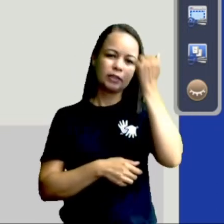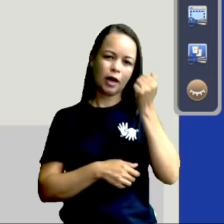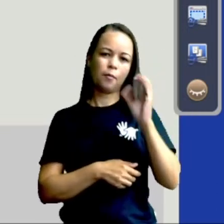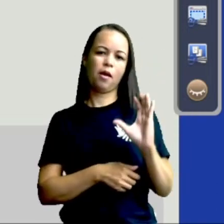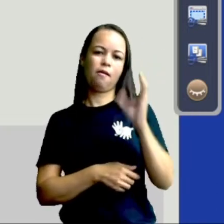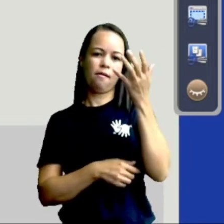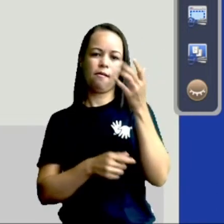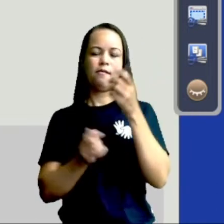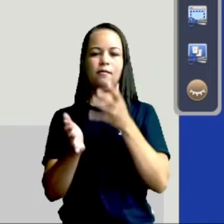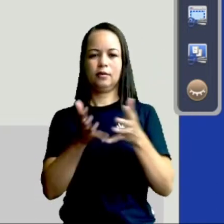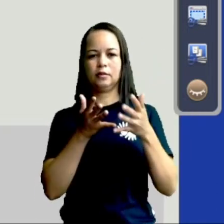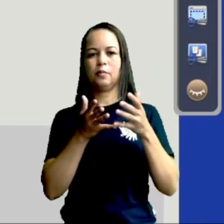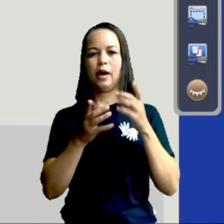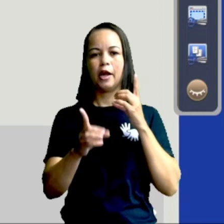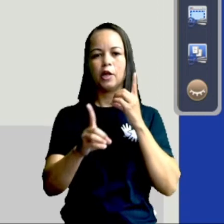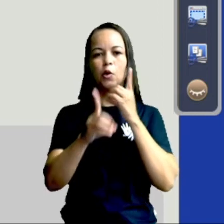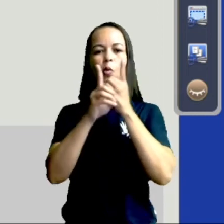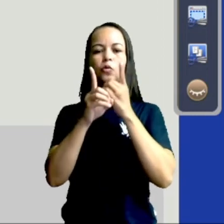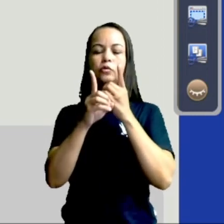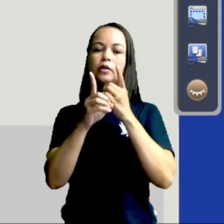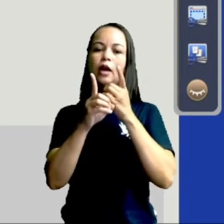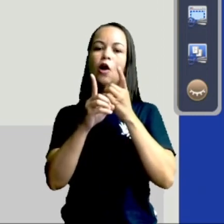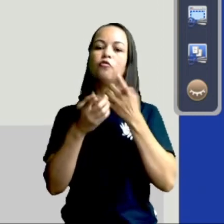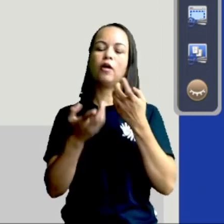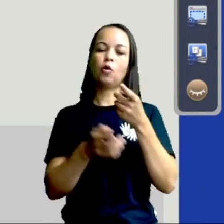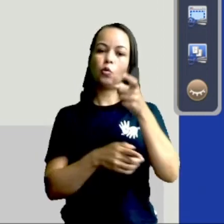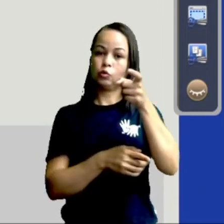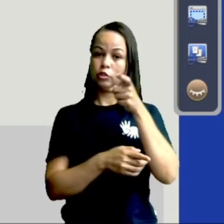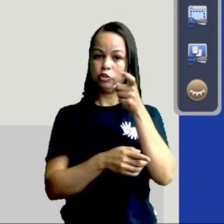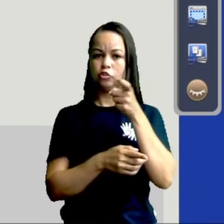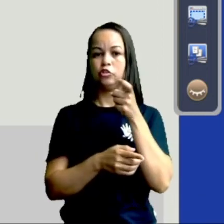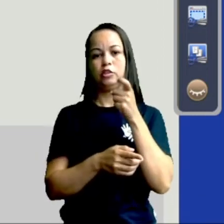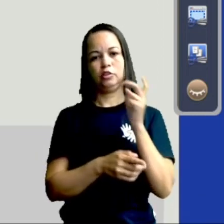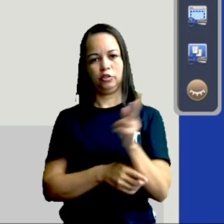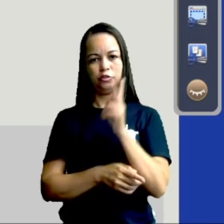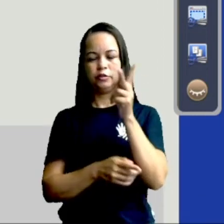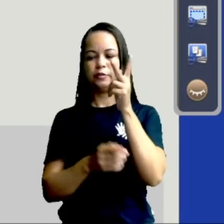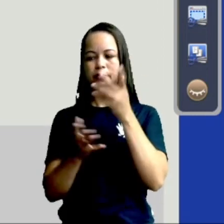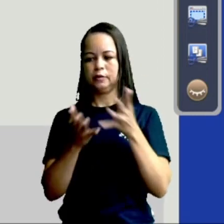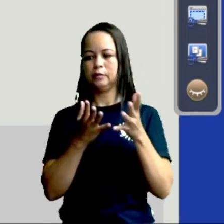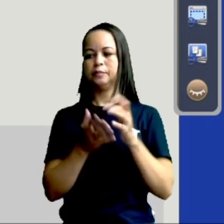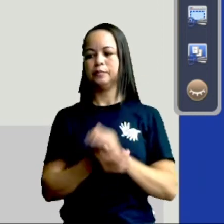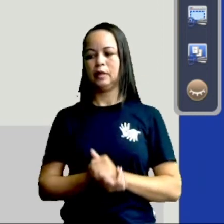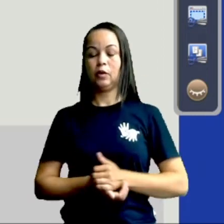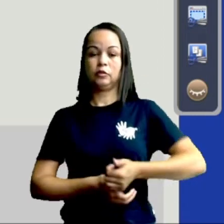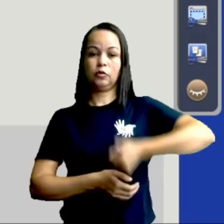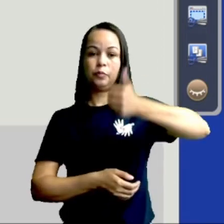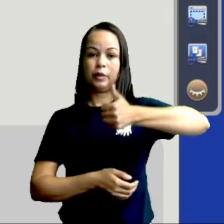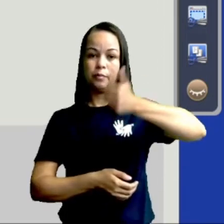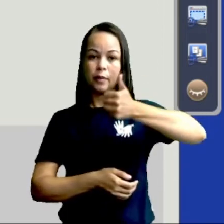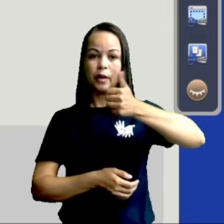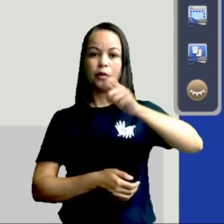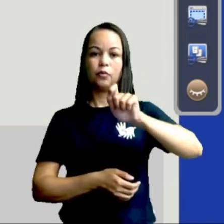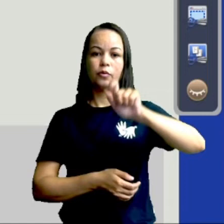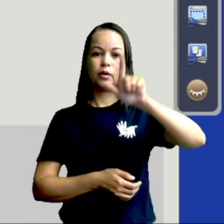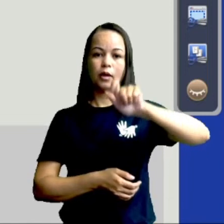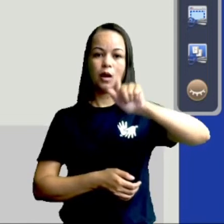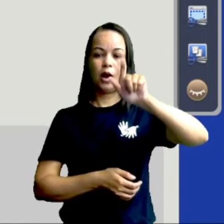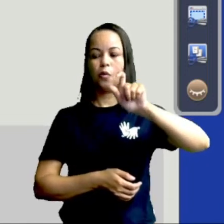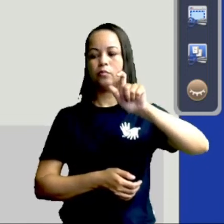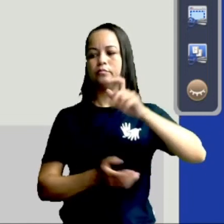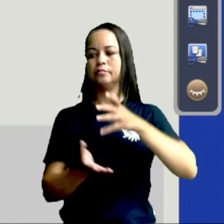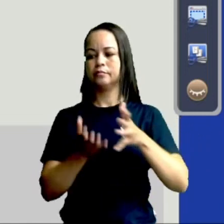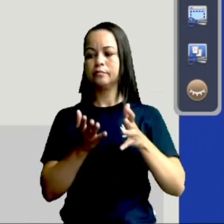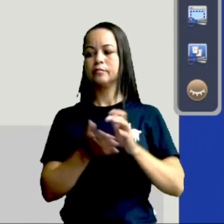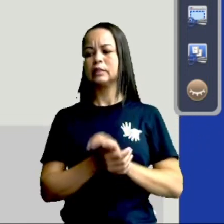achar o outro valor de x. Equação do primeiro grau, neste caso aqui. Então, um dos valores de x a gente já achou, zero.